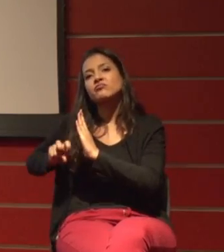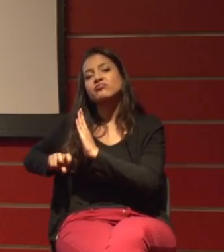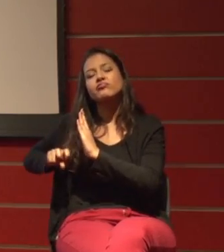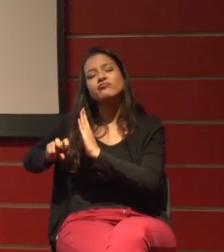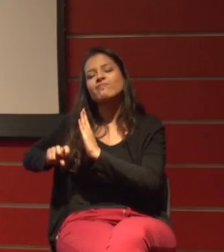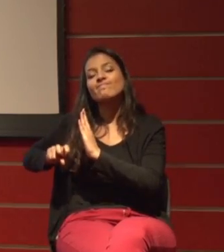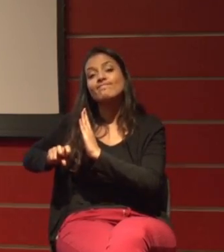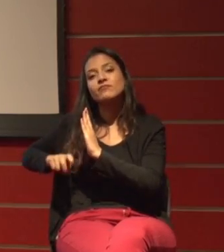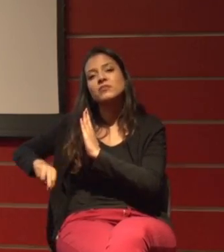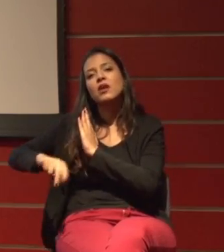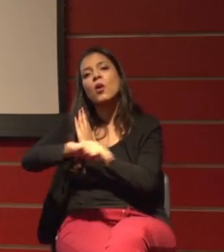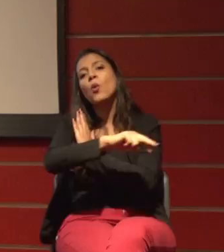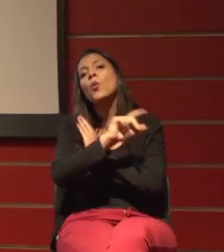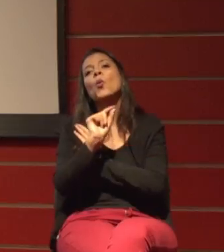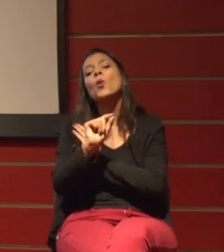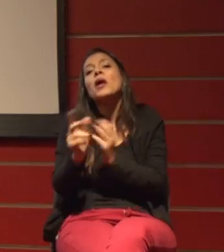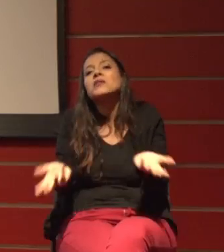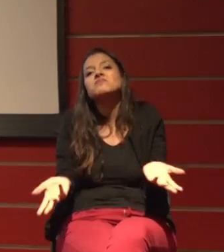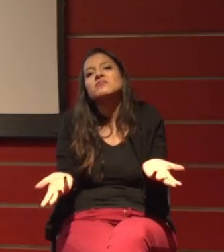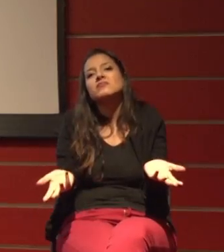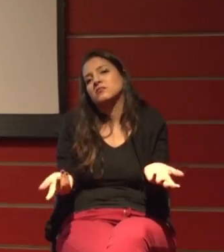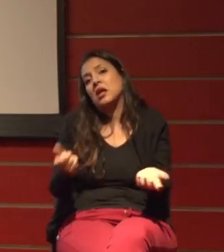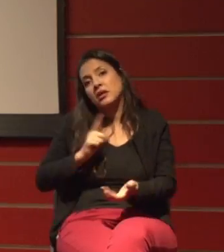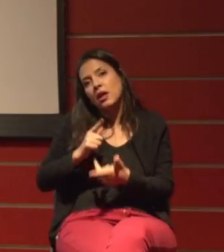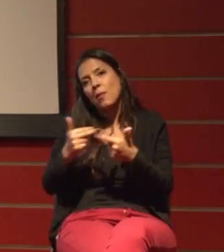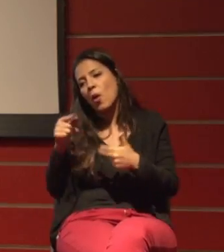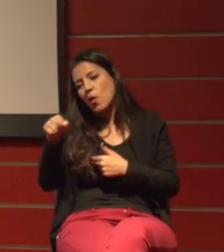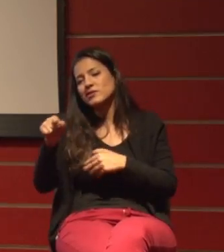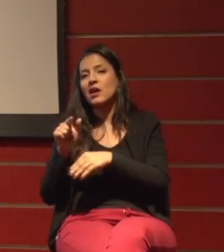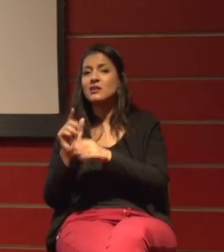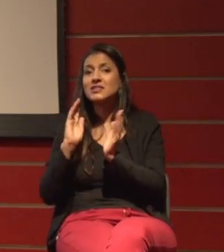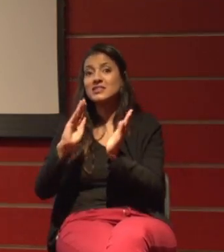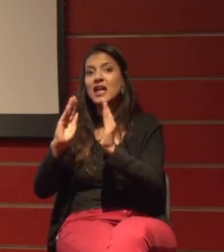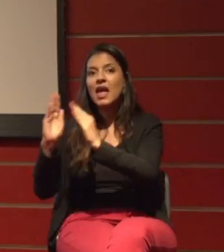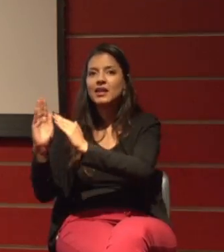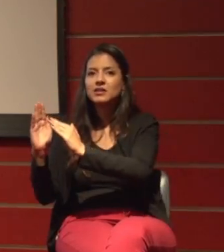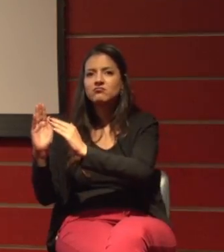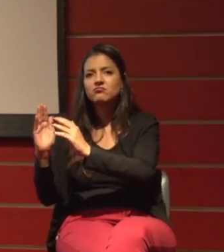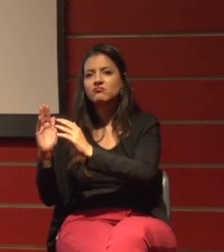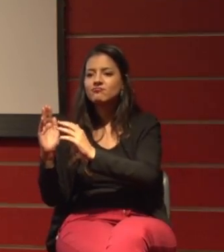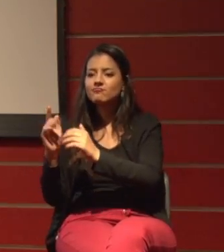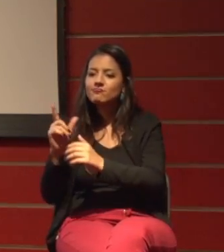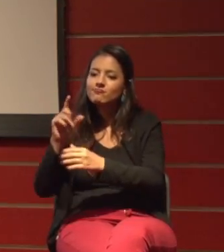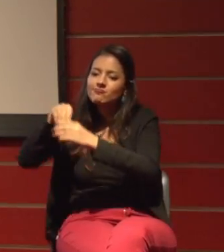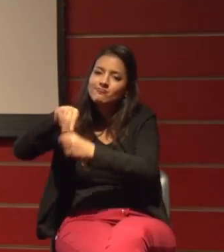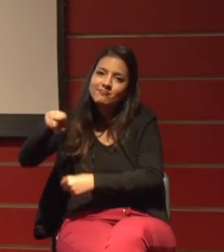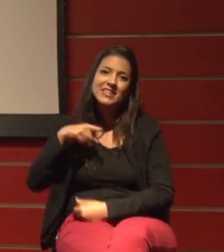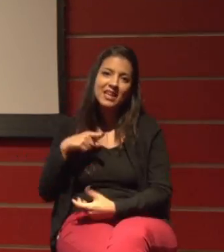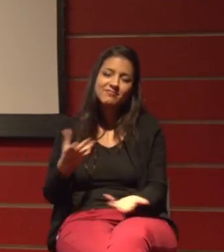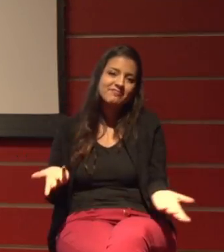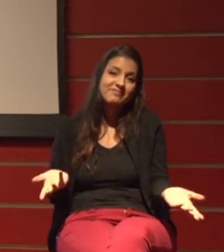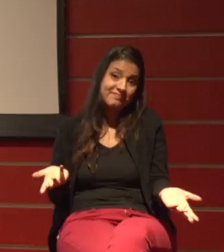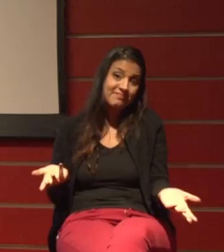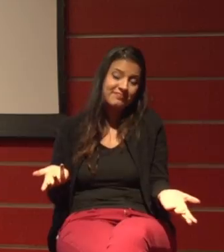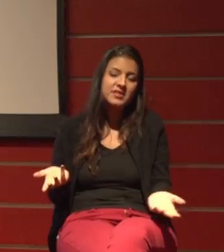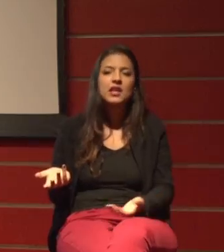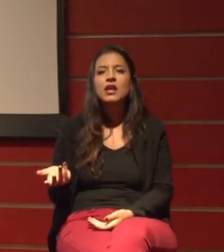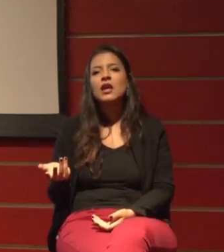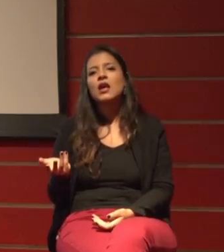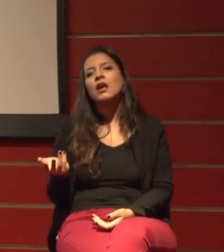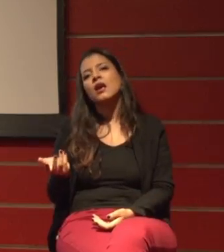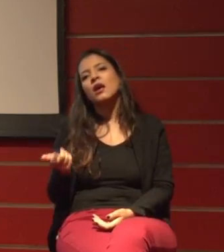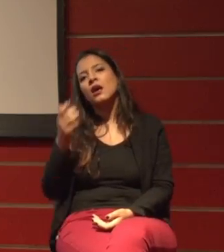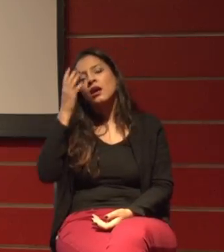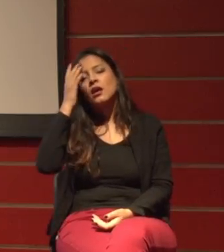público tirar de casa né oferecer algo que as séries não tão mais assistindo né Eh e é interessante como perceber